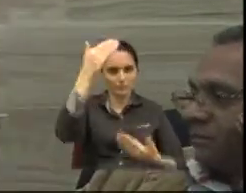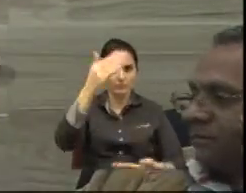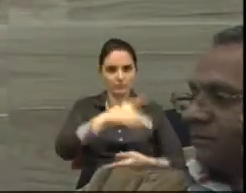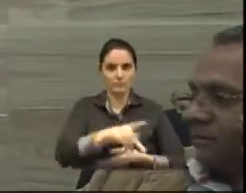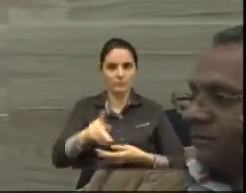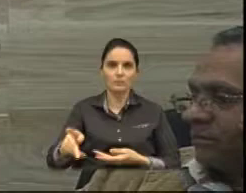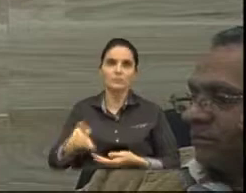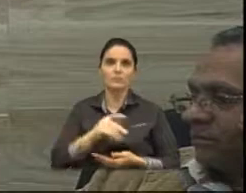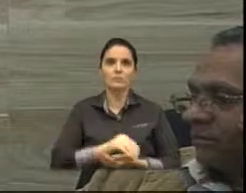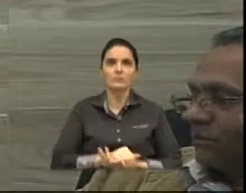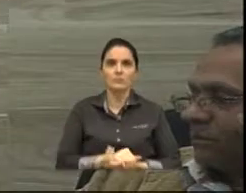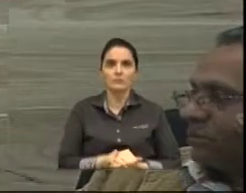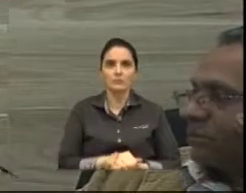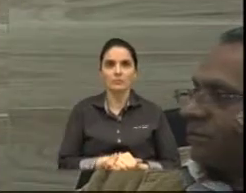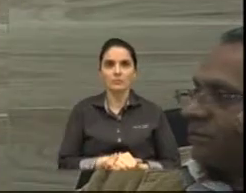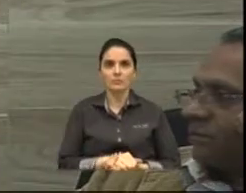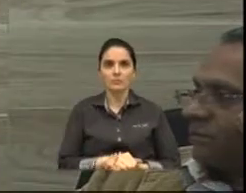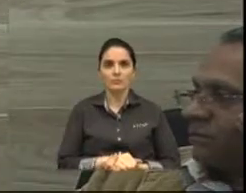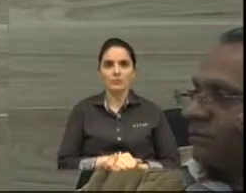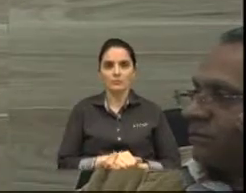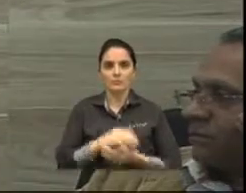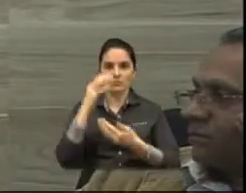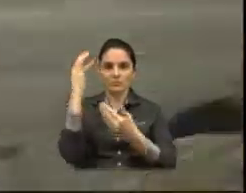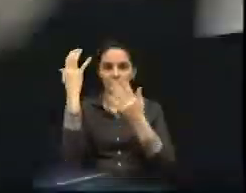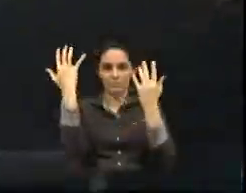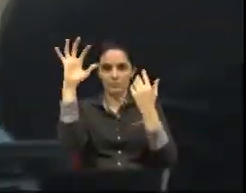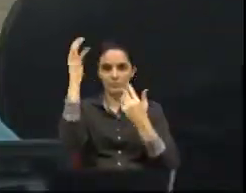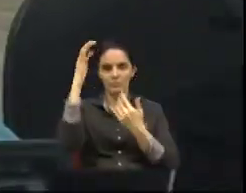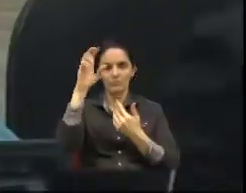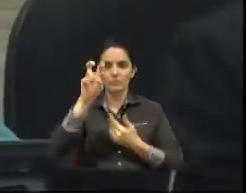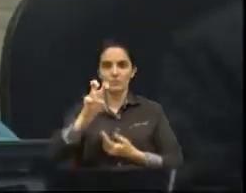presidente. Moção de aplausos número